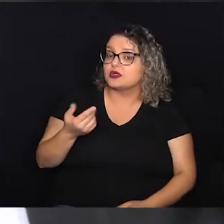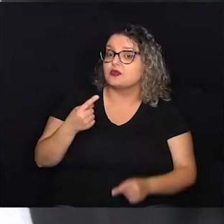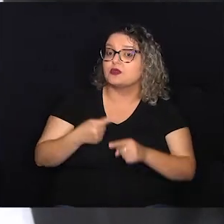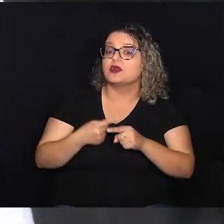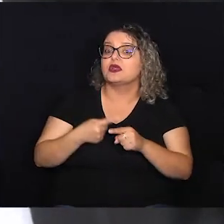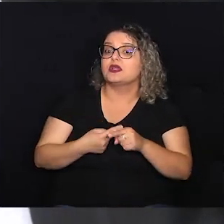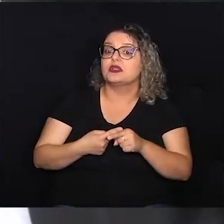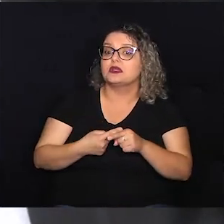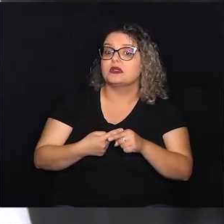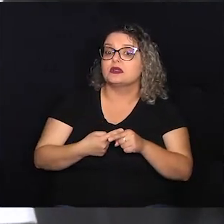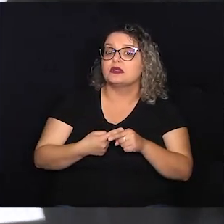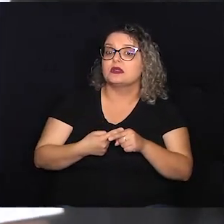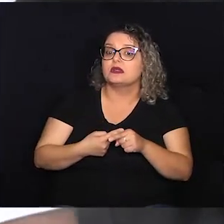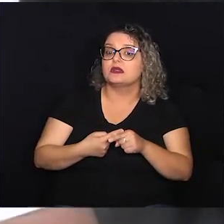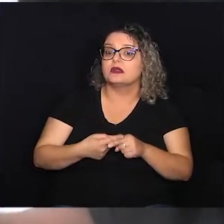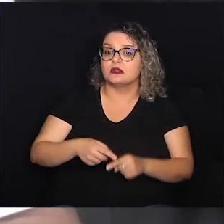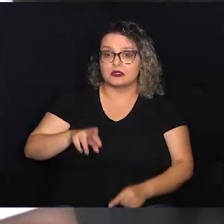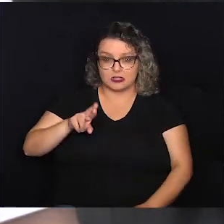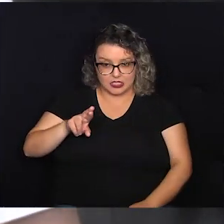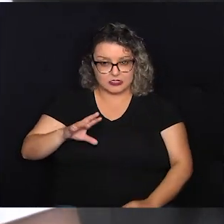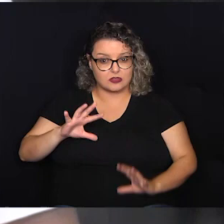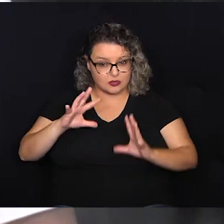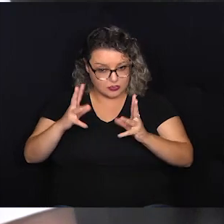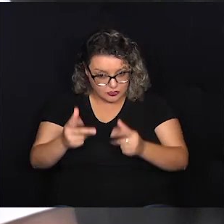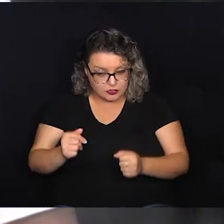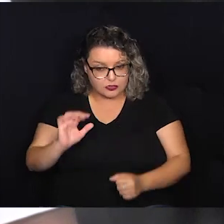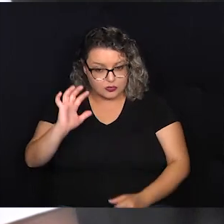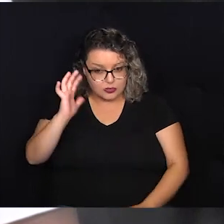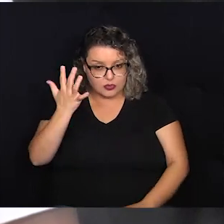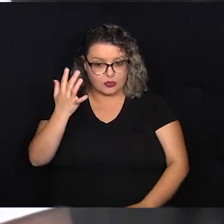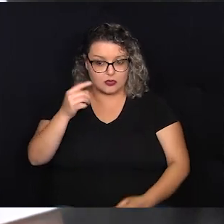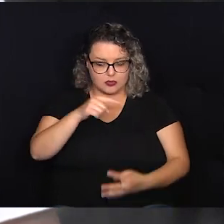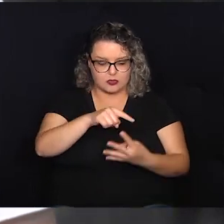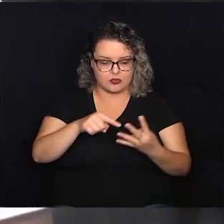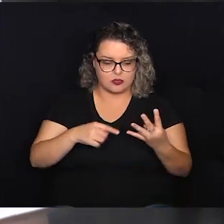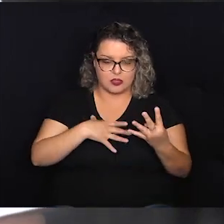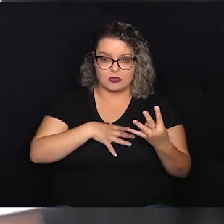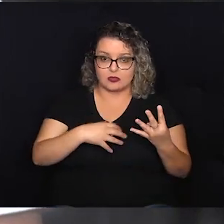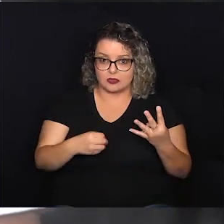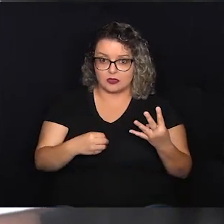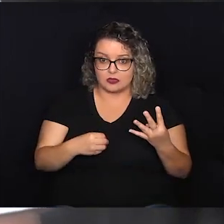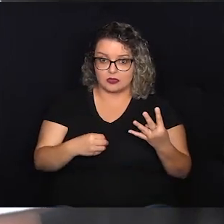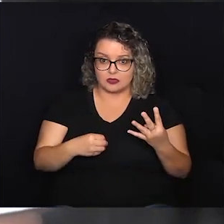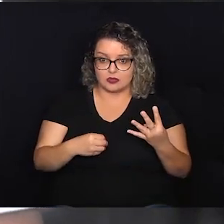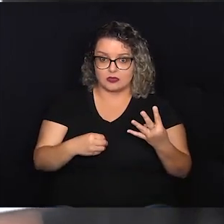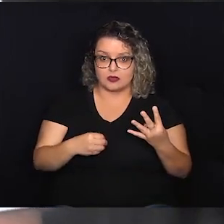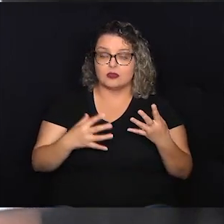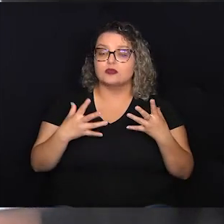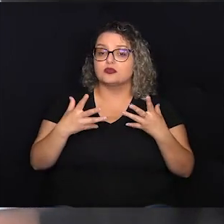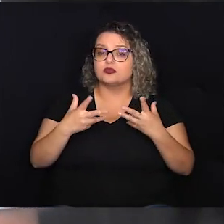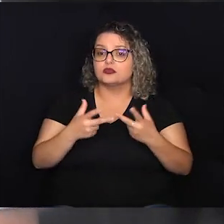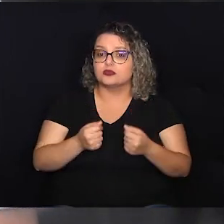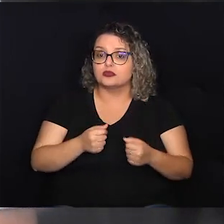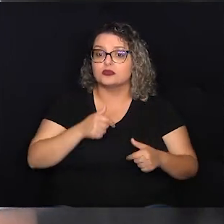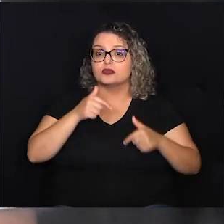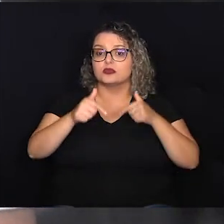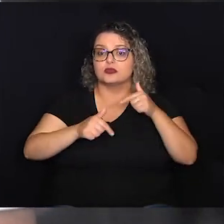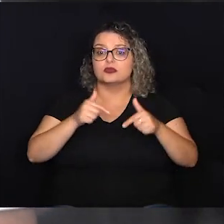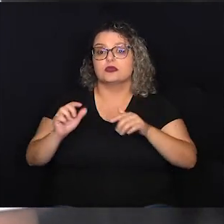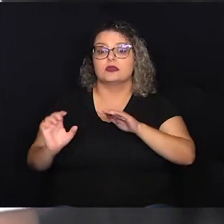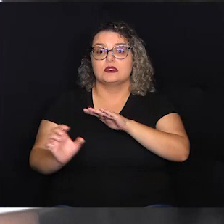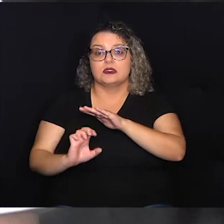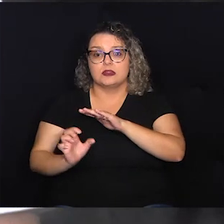pedi. Porque na medida que aconteceu tudo isso, os 4 filhos foram todos